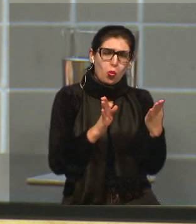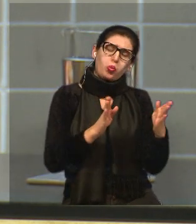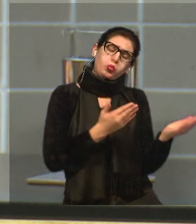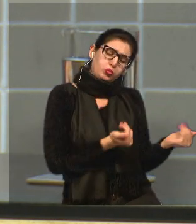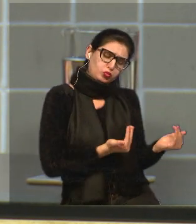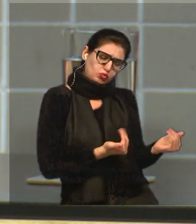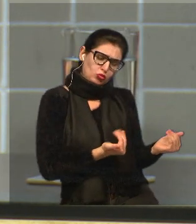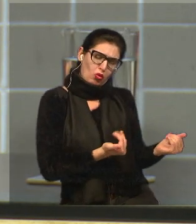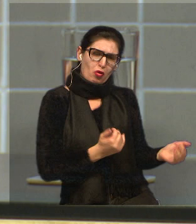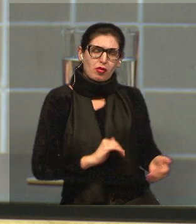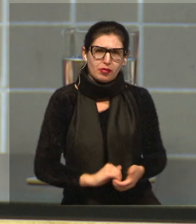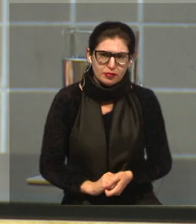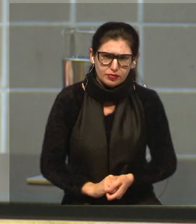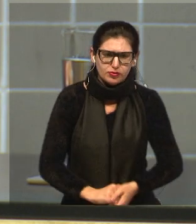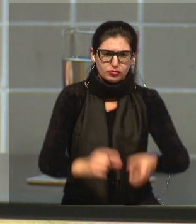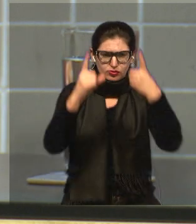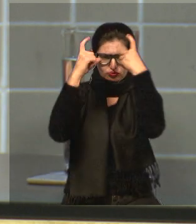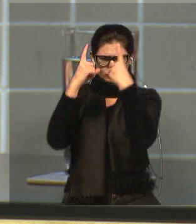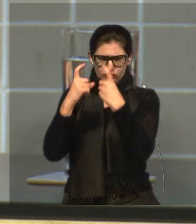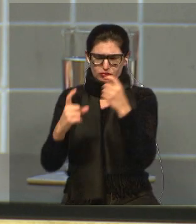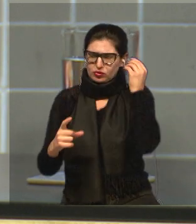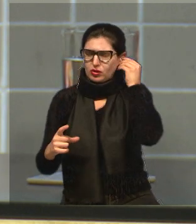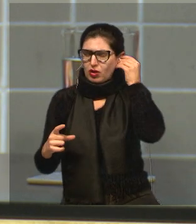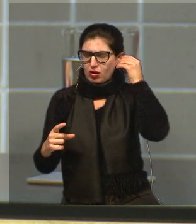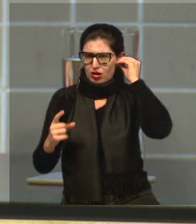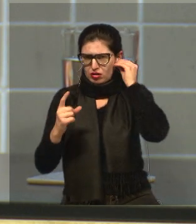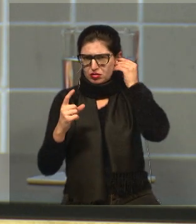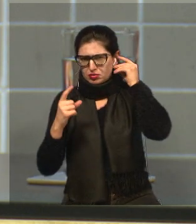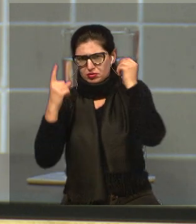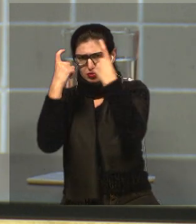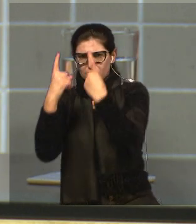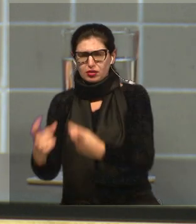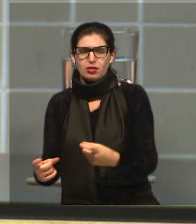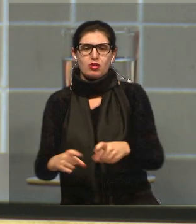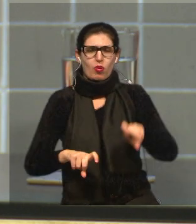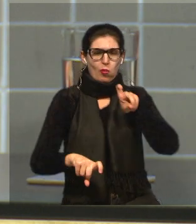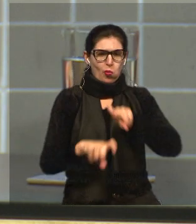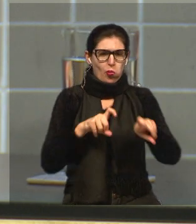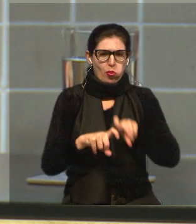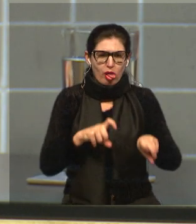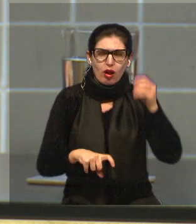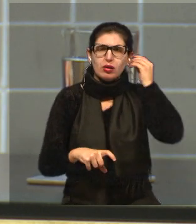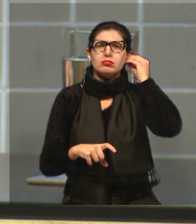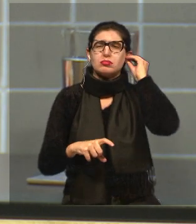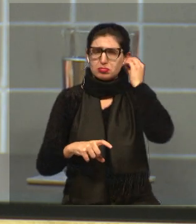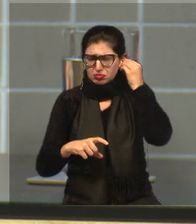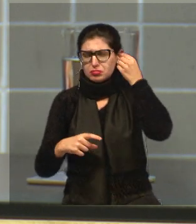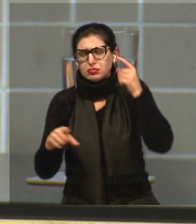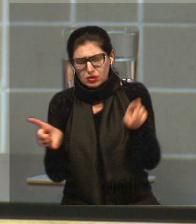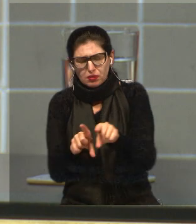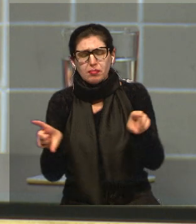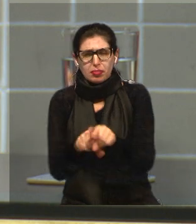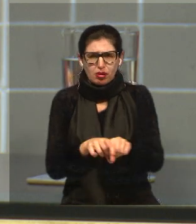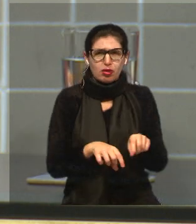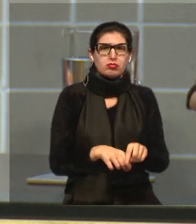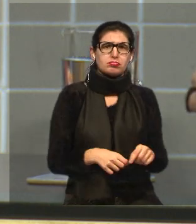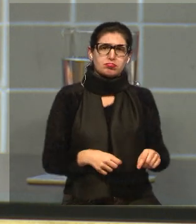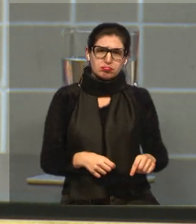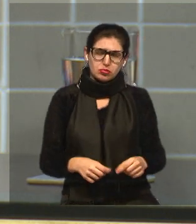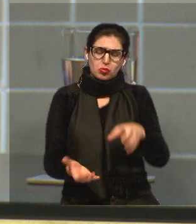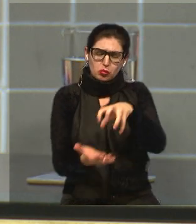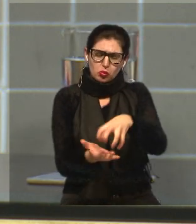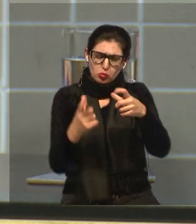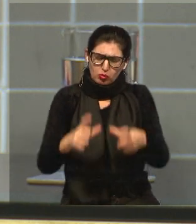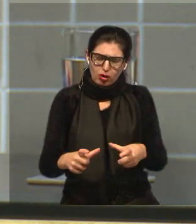fluxo de violência sexual que está ativo e operante hoje em nossa cidade. As demandas mais